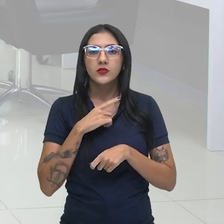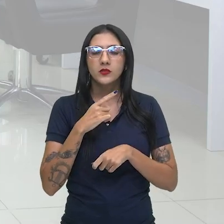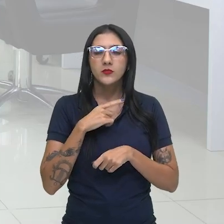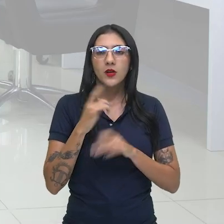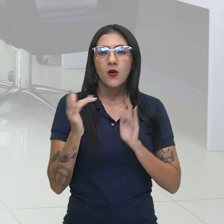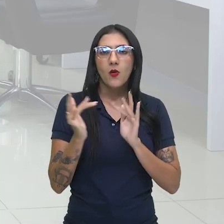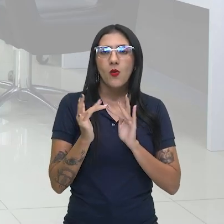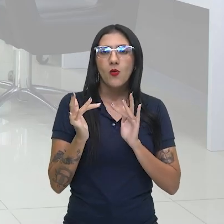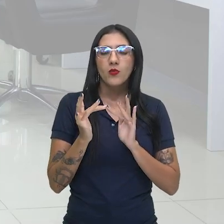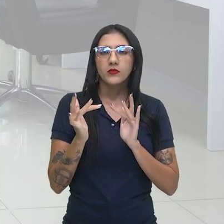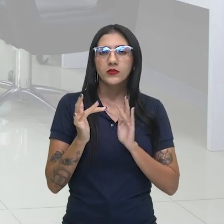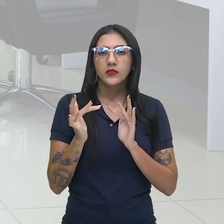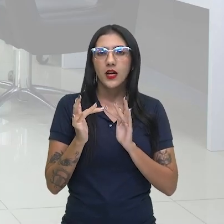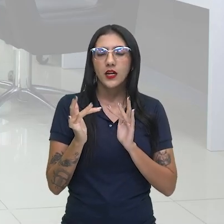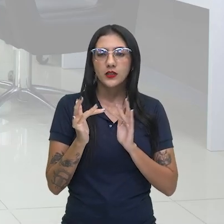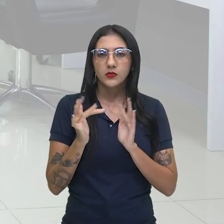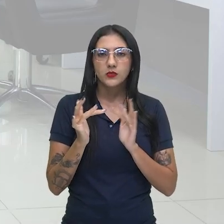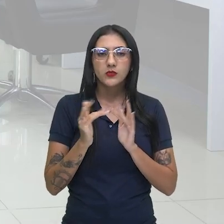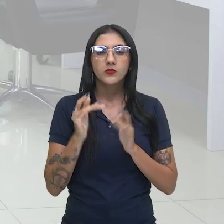perto, né,